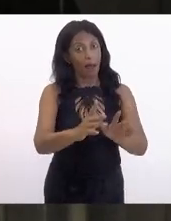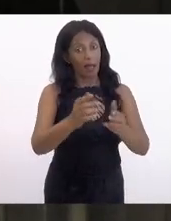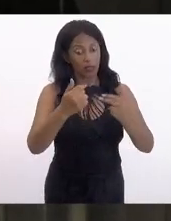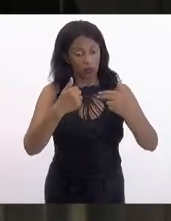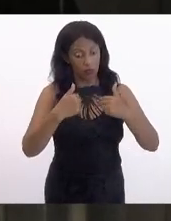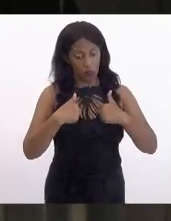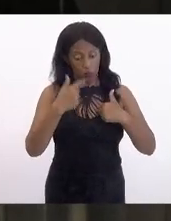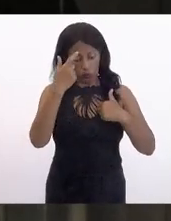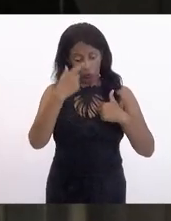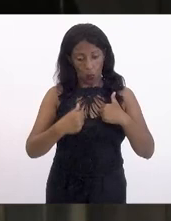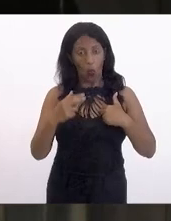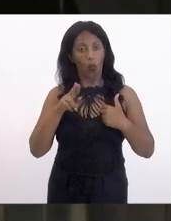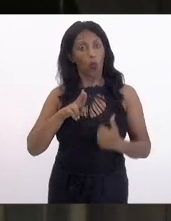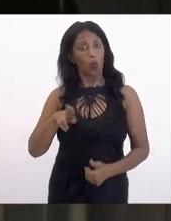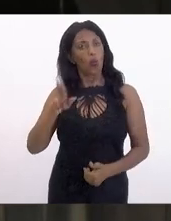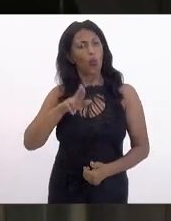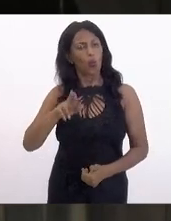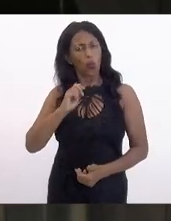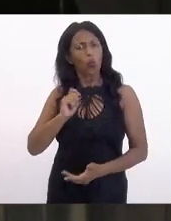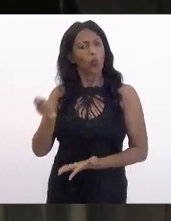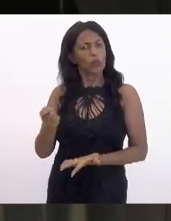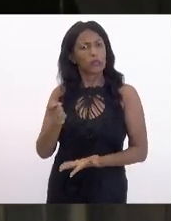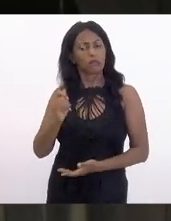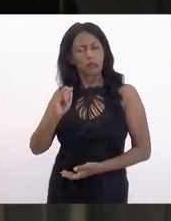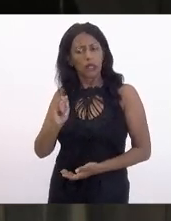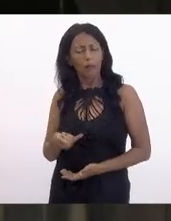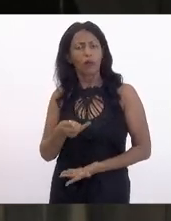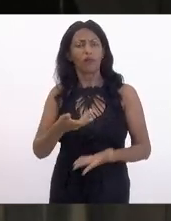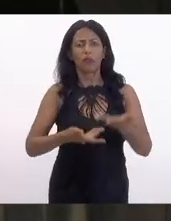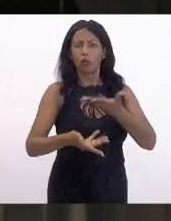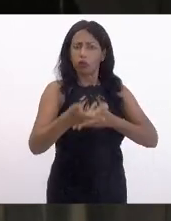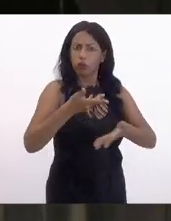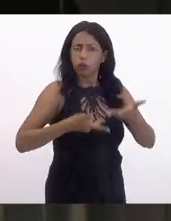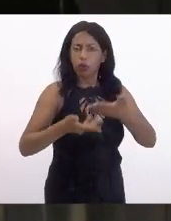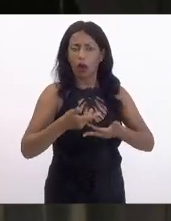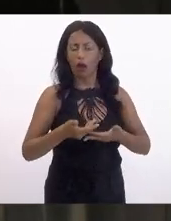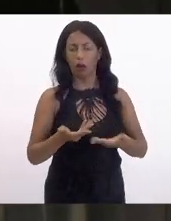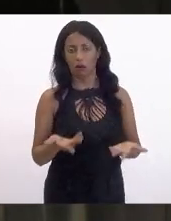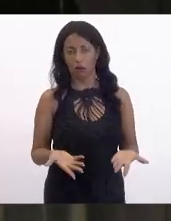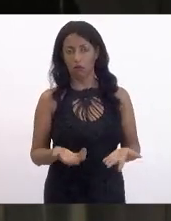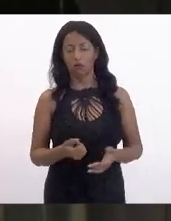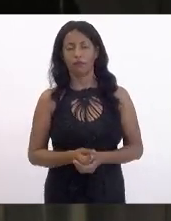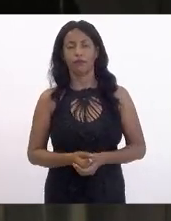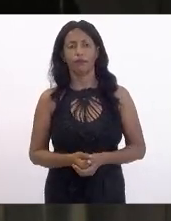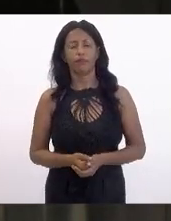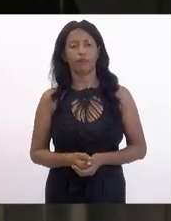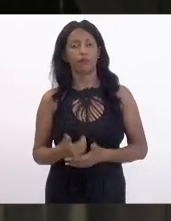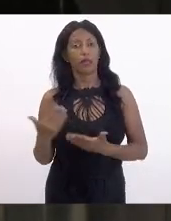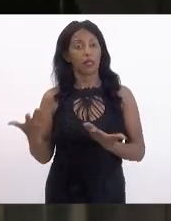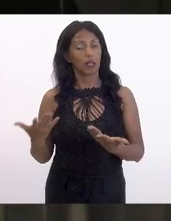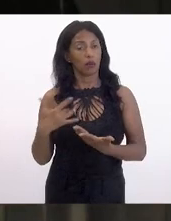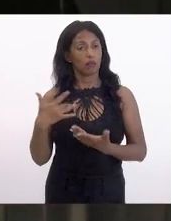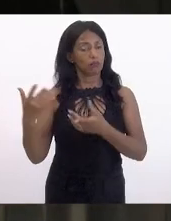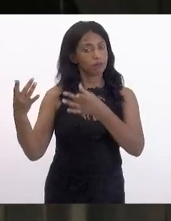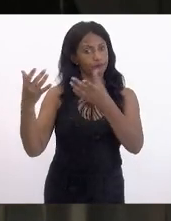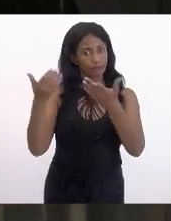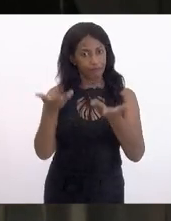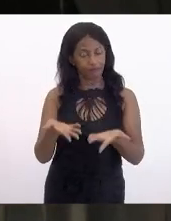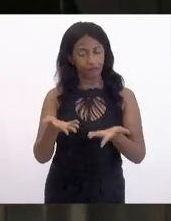Isto é um serviço que lhe é prestado tenho queria comentar